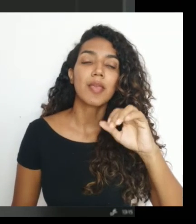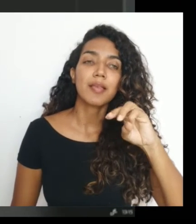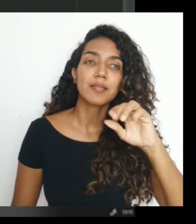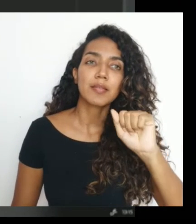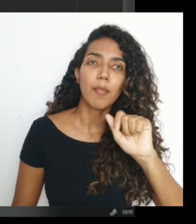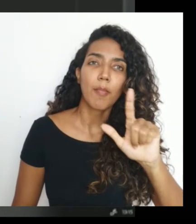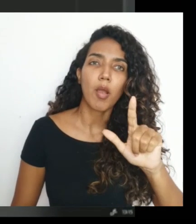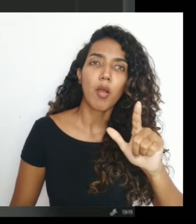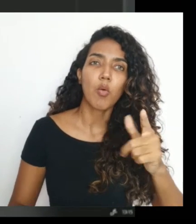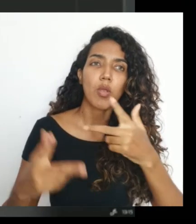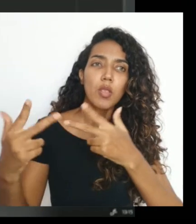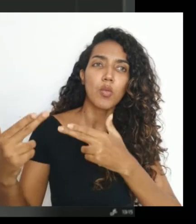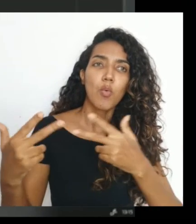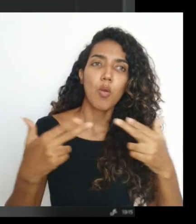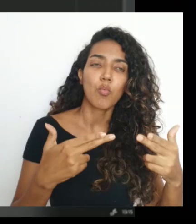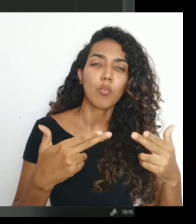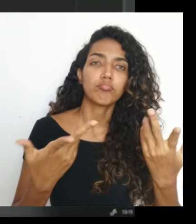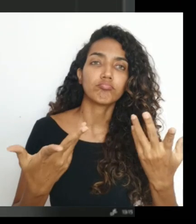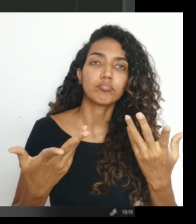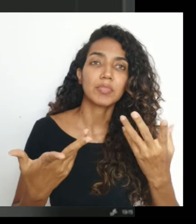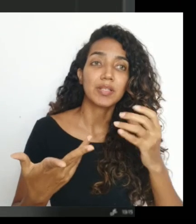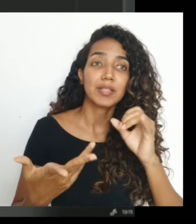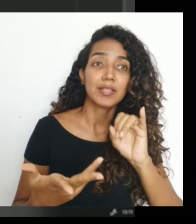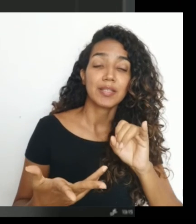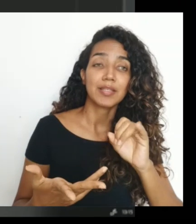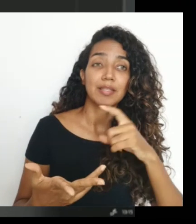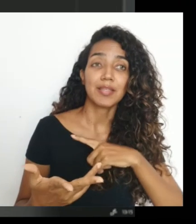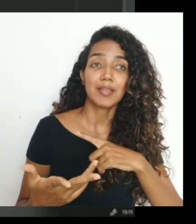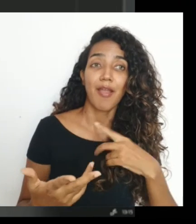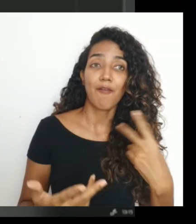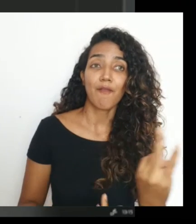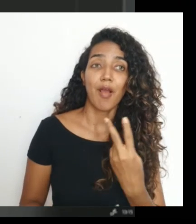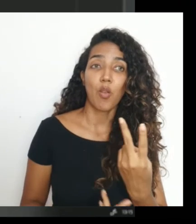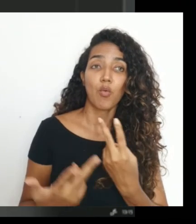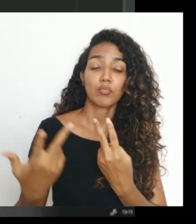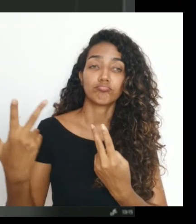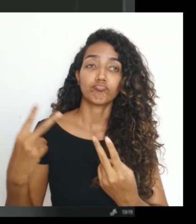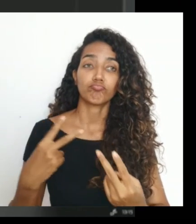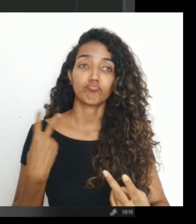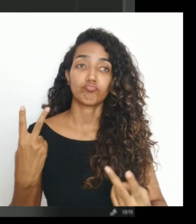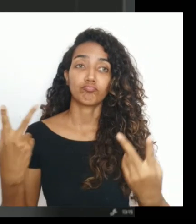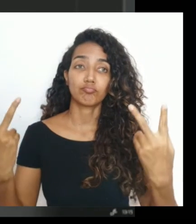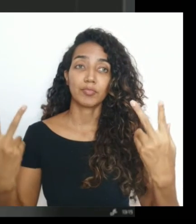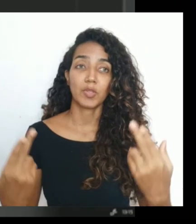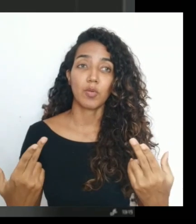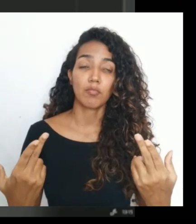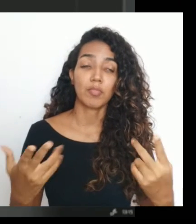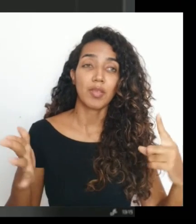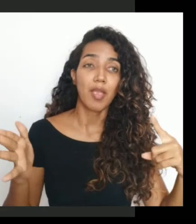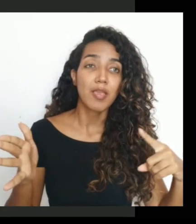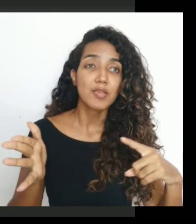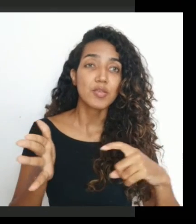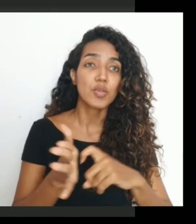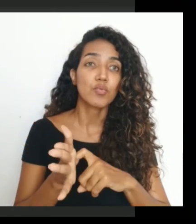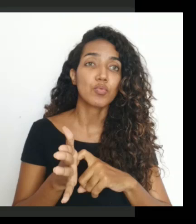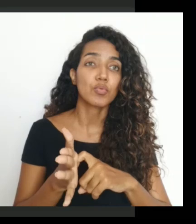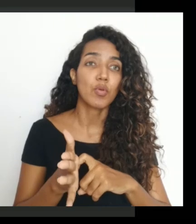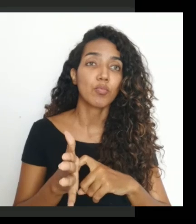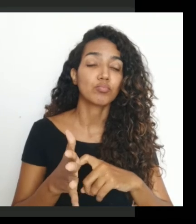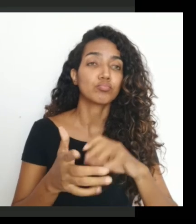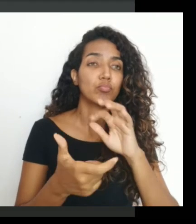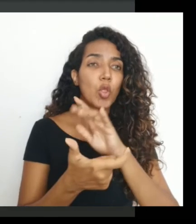os caras tinham valores iguais. E a execução do nosso programinha